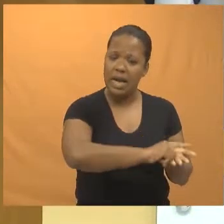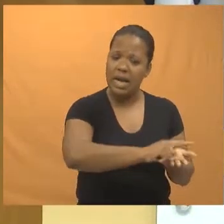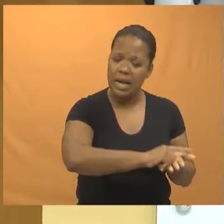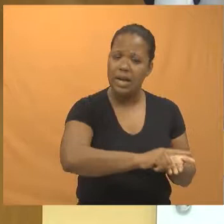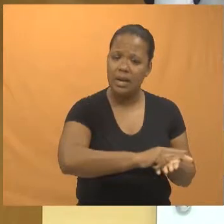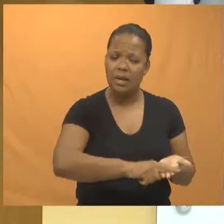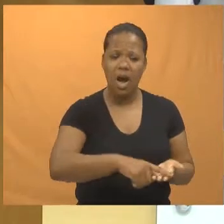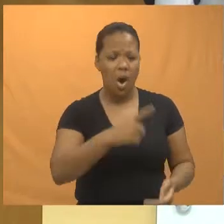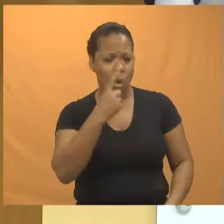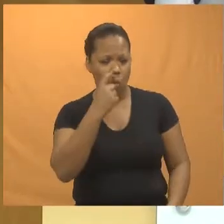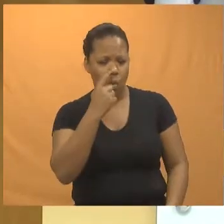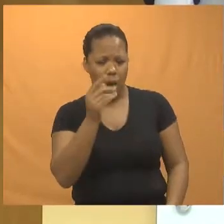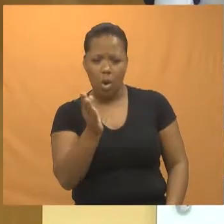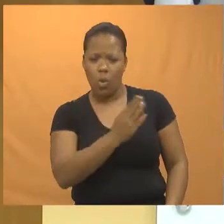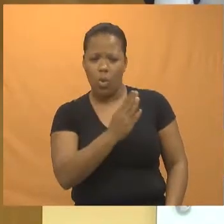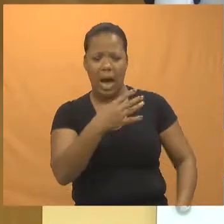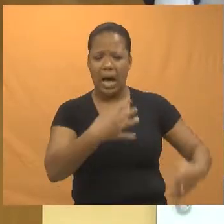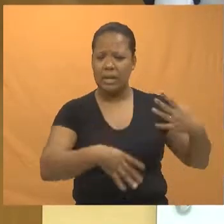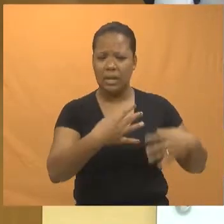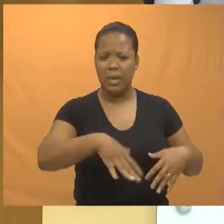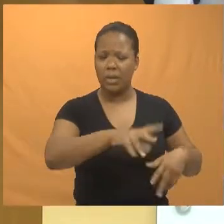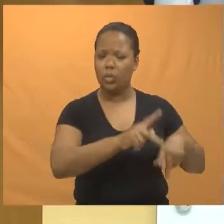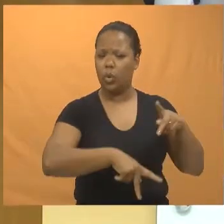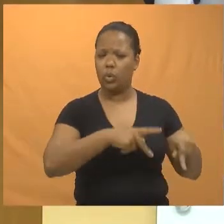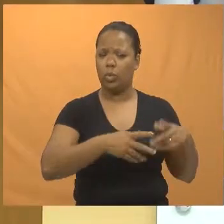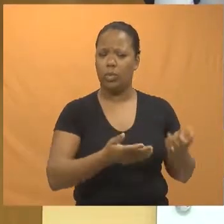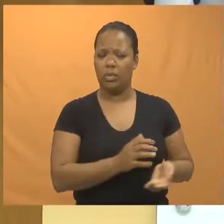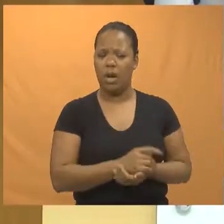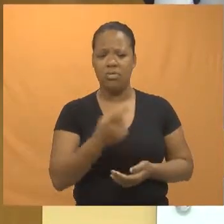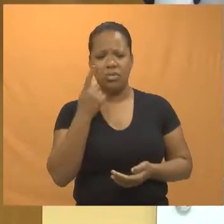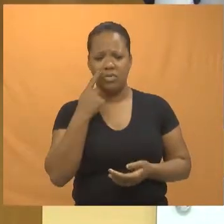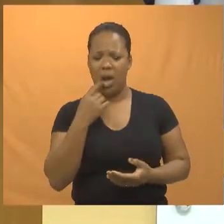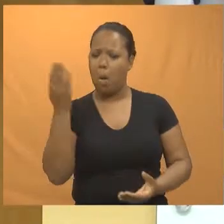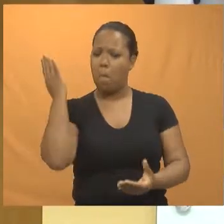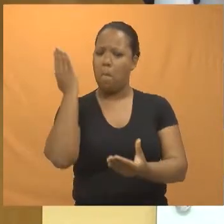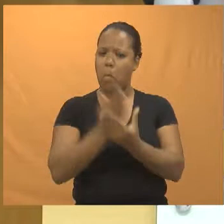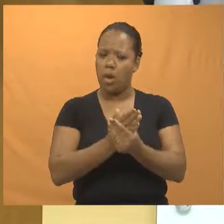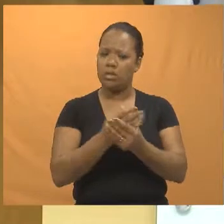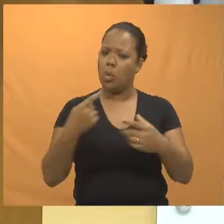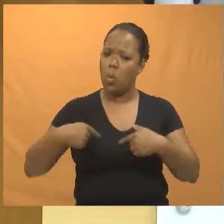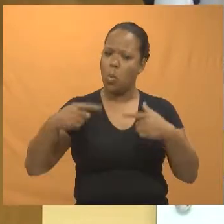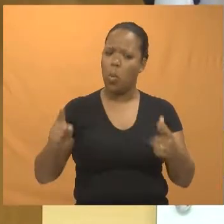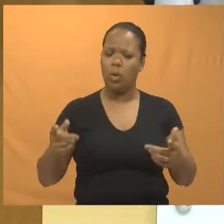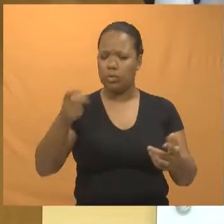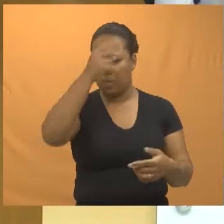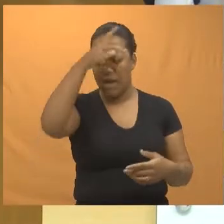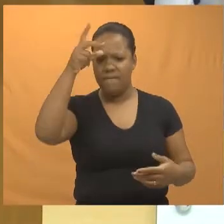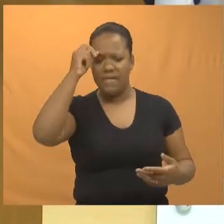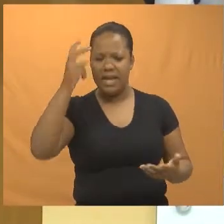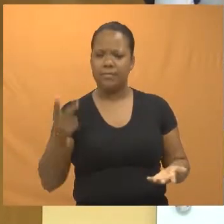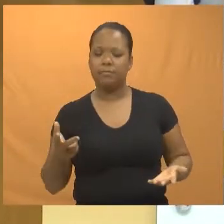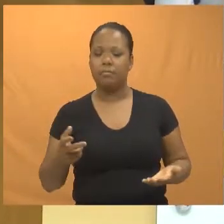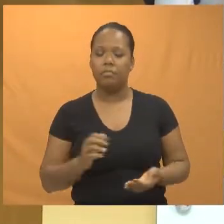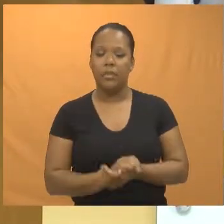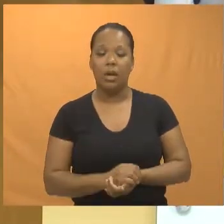uma fedentina daquela que estava atrapalhando a vida de todo mundo ali e você ainda recebe um processo. Quando se fala de